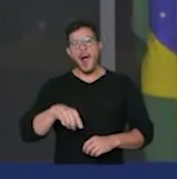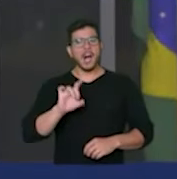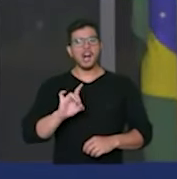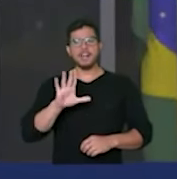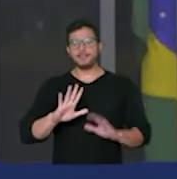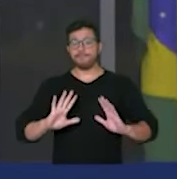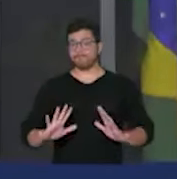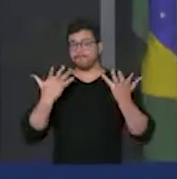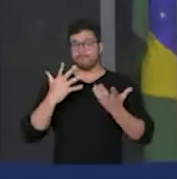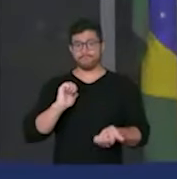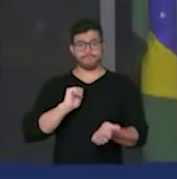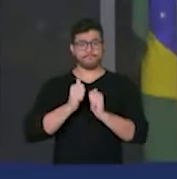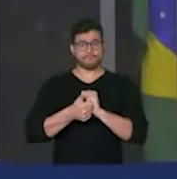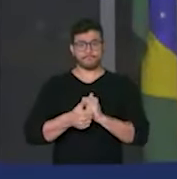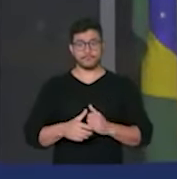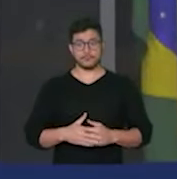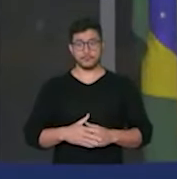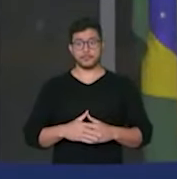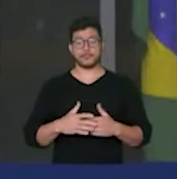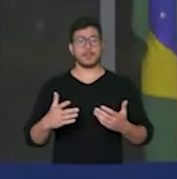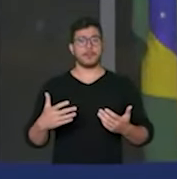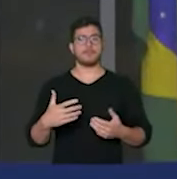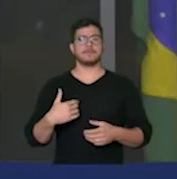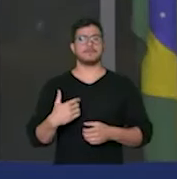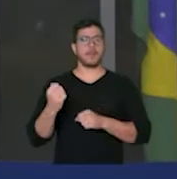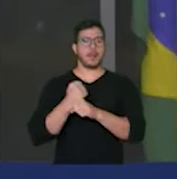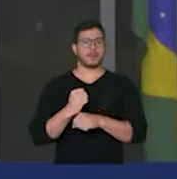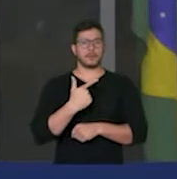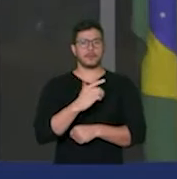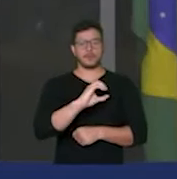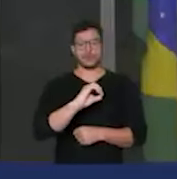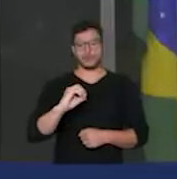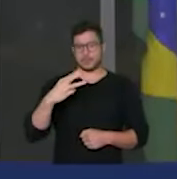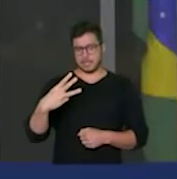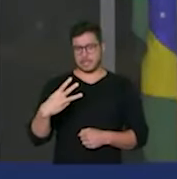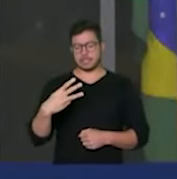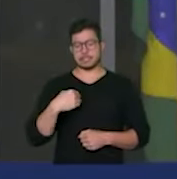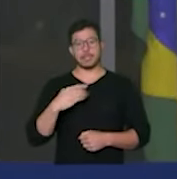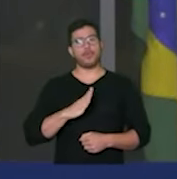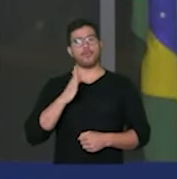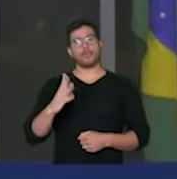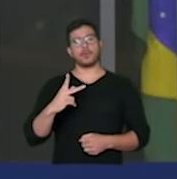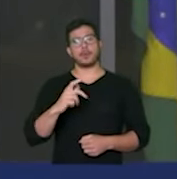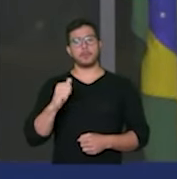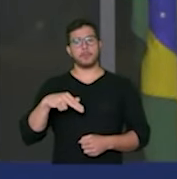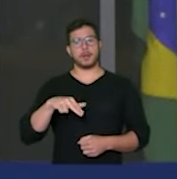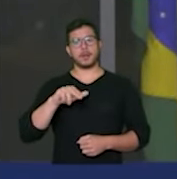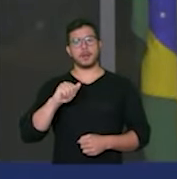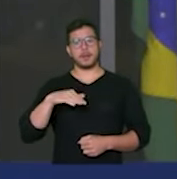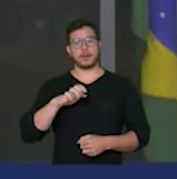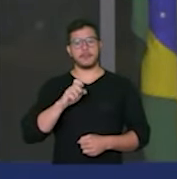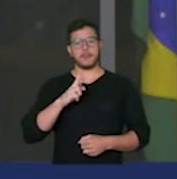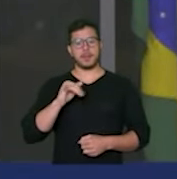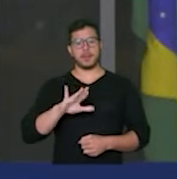evento esportivo. Quando eu voltei do Pan-Americano de 2003, em Santo Domingo, eu dei uma entrevista para Bandeirantes. Eu